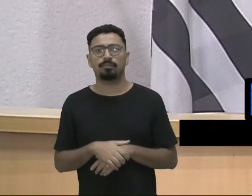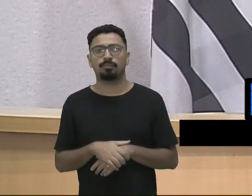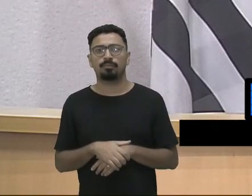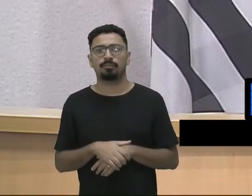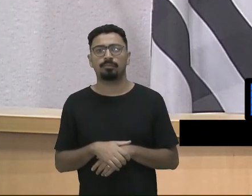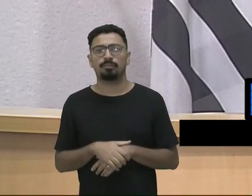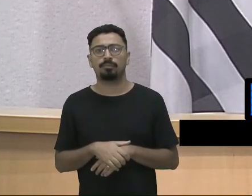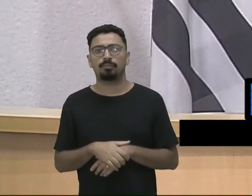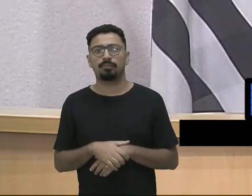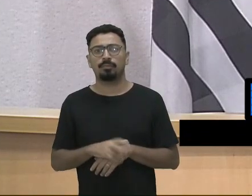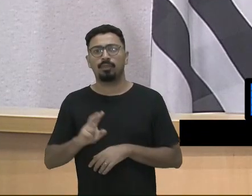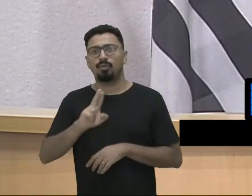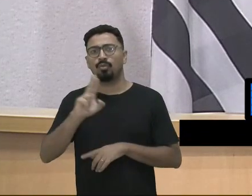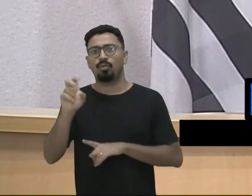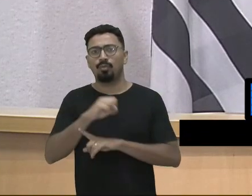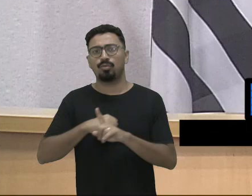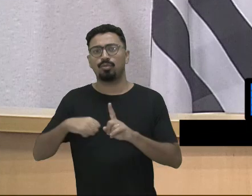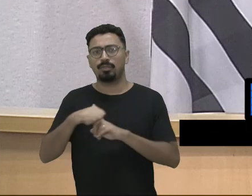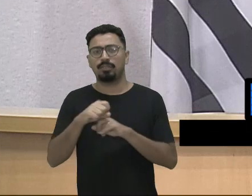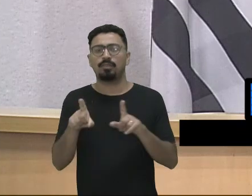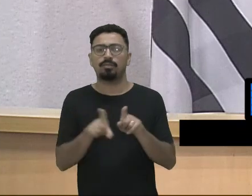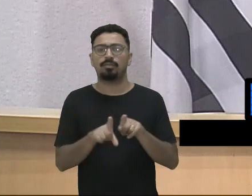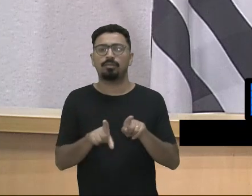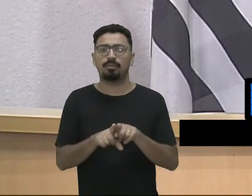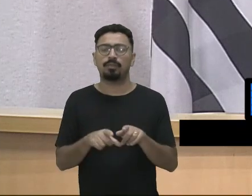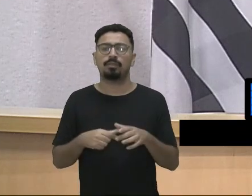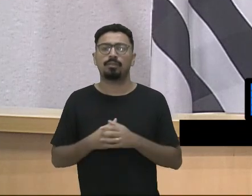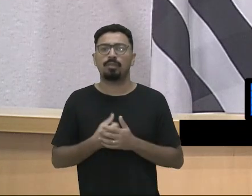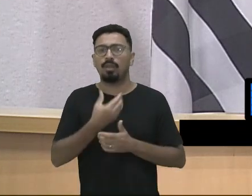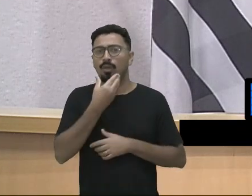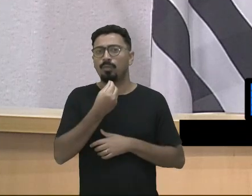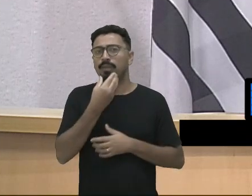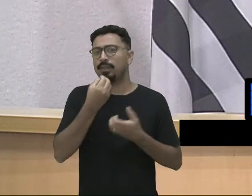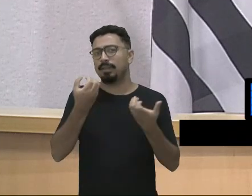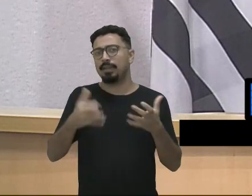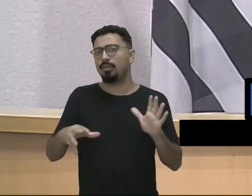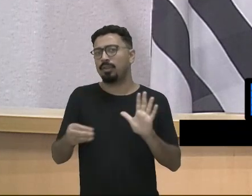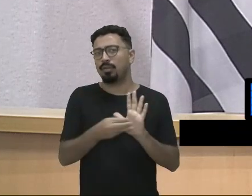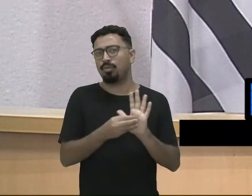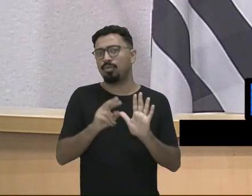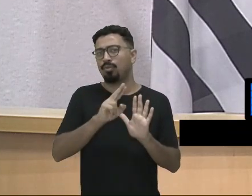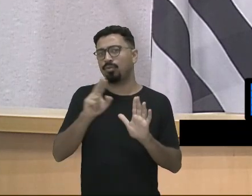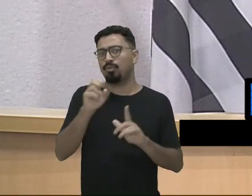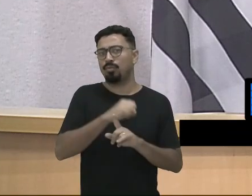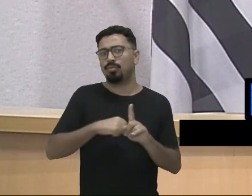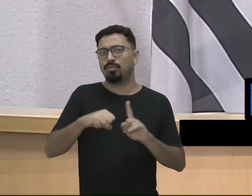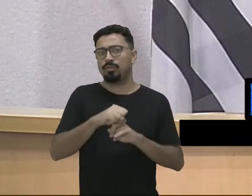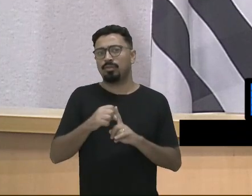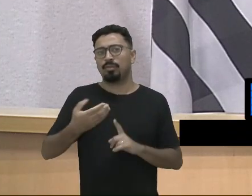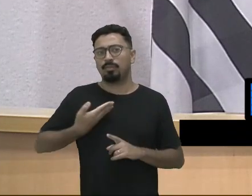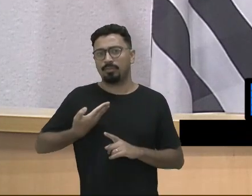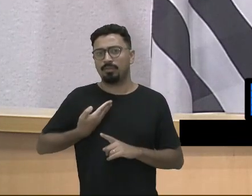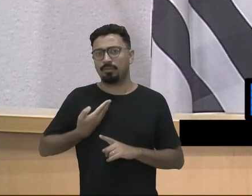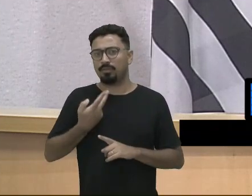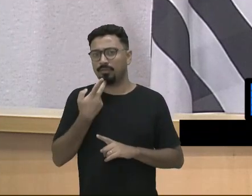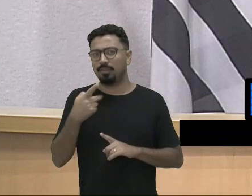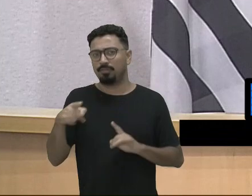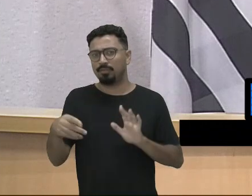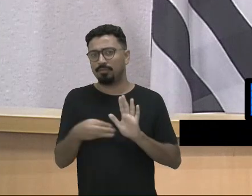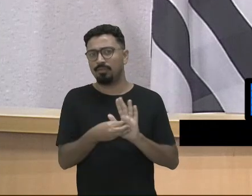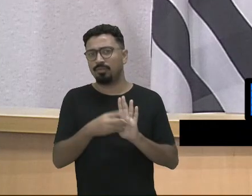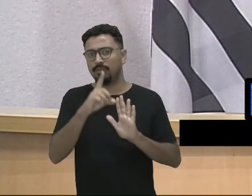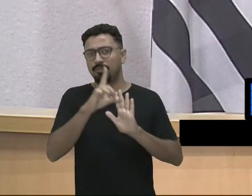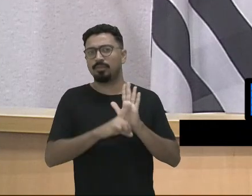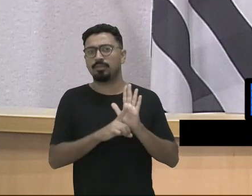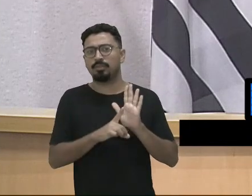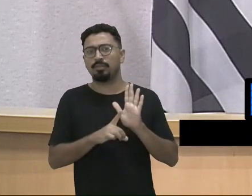nome social, que o menino não queria colocar o nome social da minha amiga. Falei, não, você vai pôr porque é direito. Não,